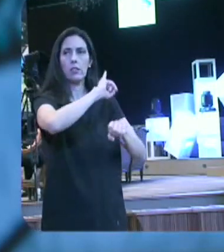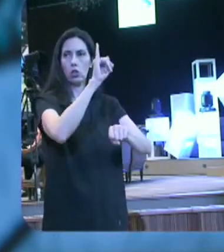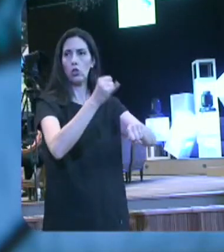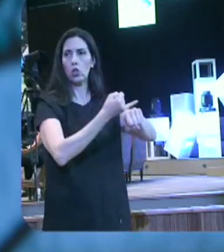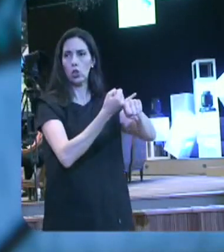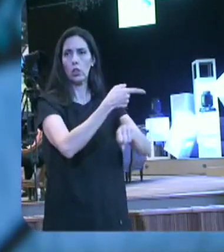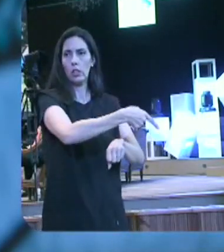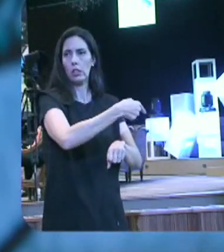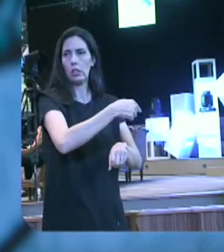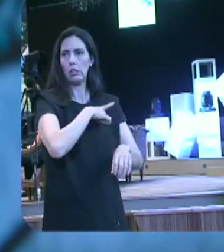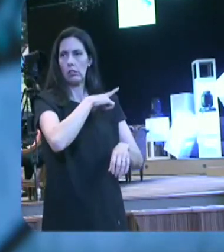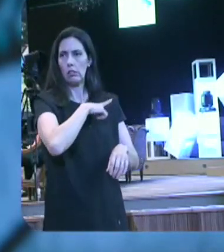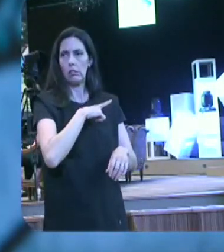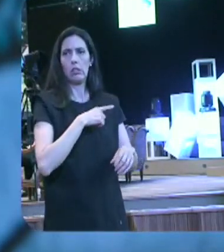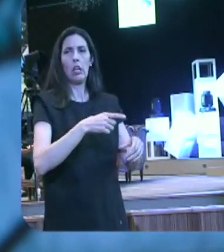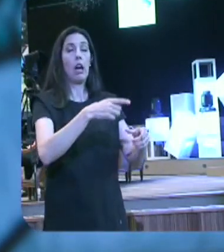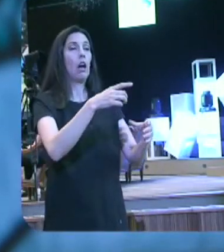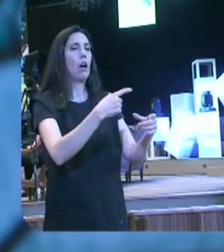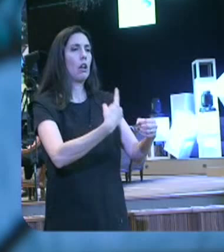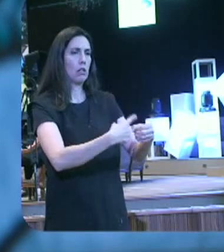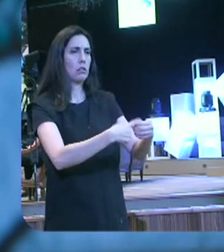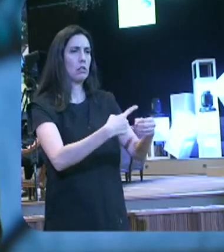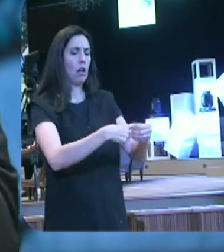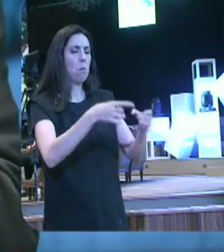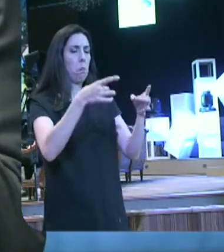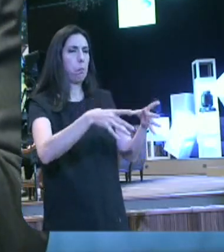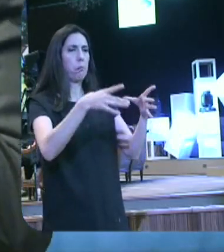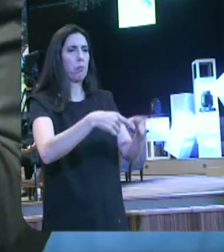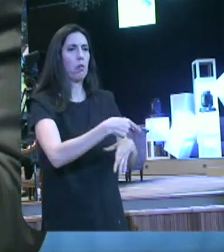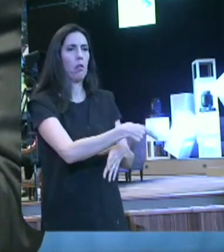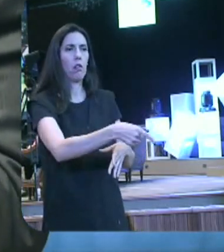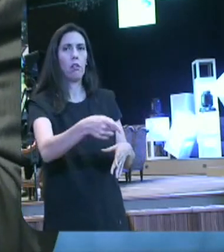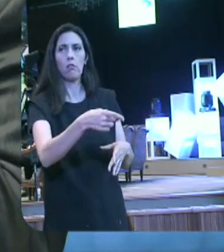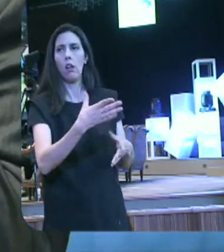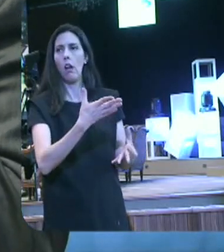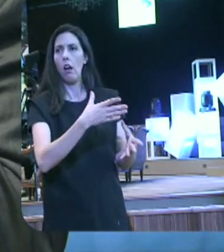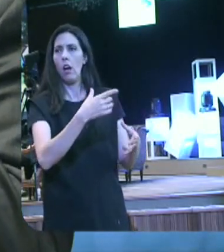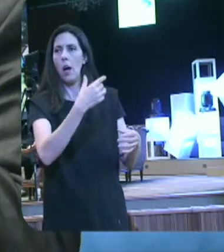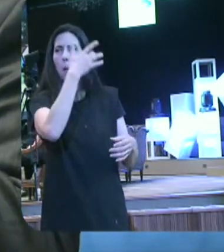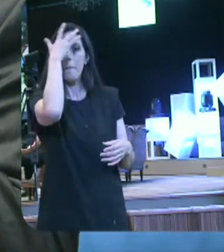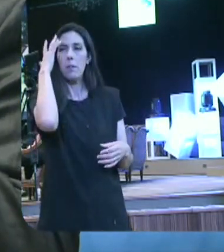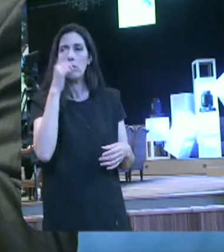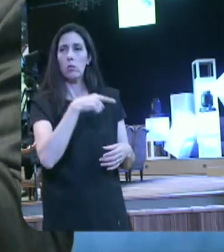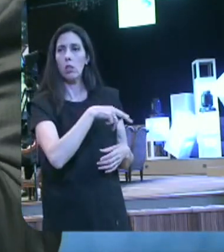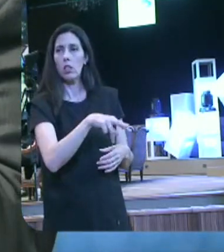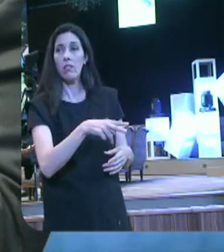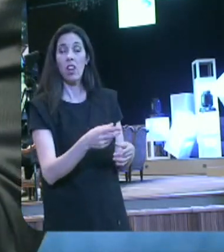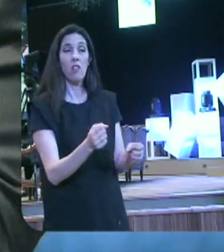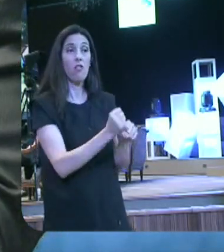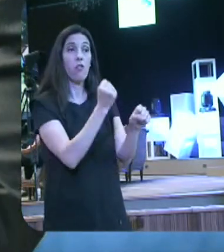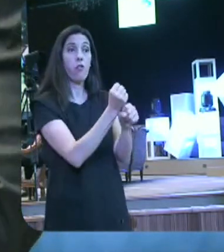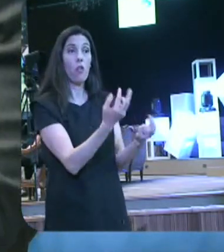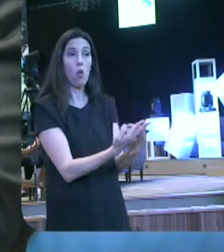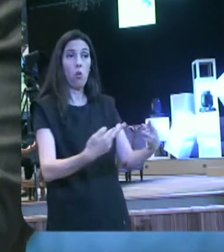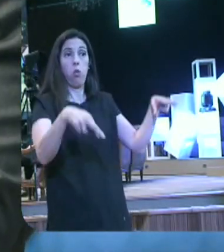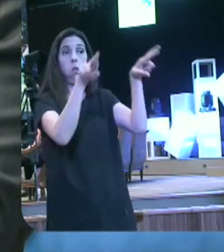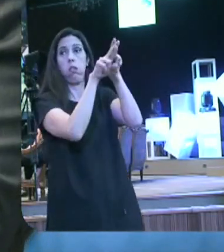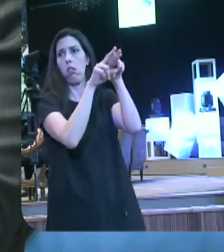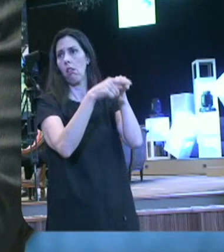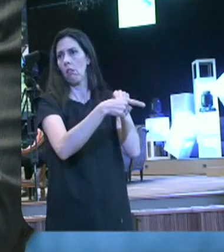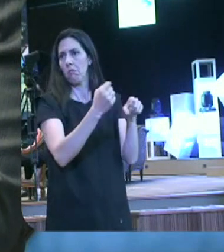sido abandonada por Deus e não ver possibilidade nenhuma de